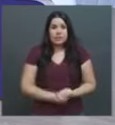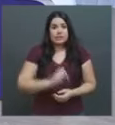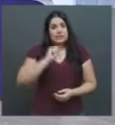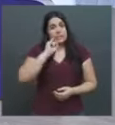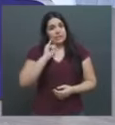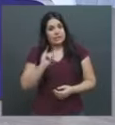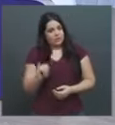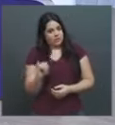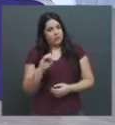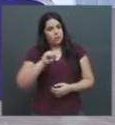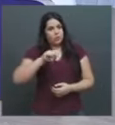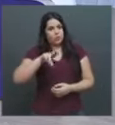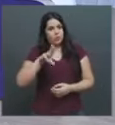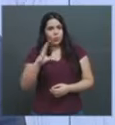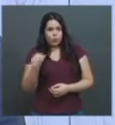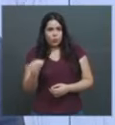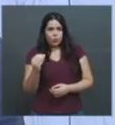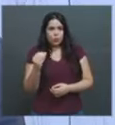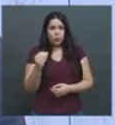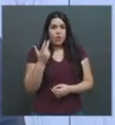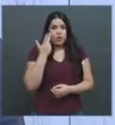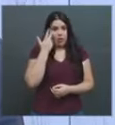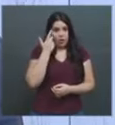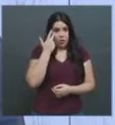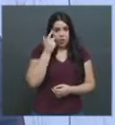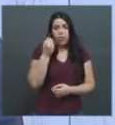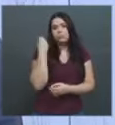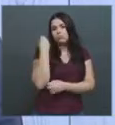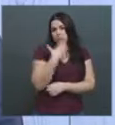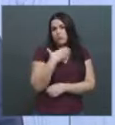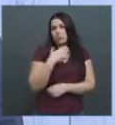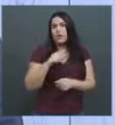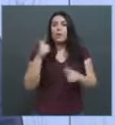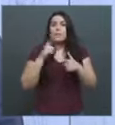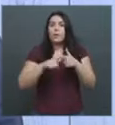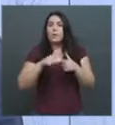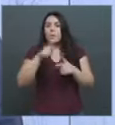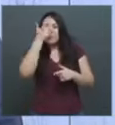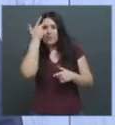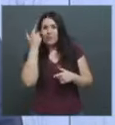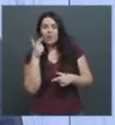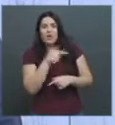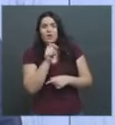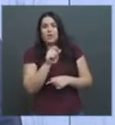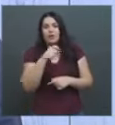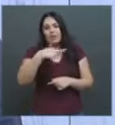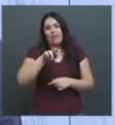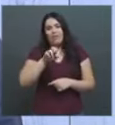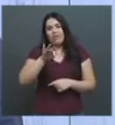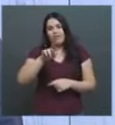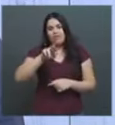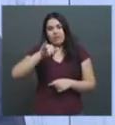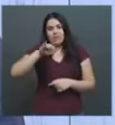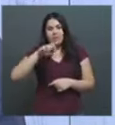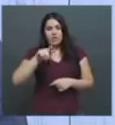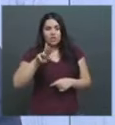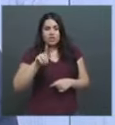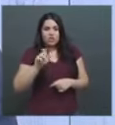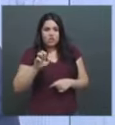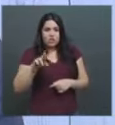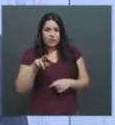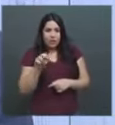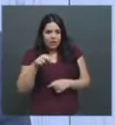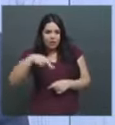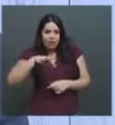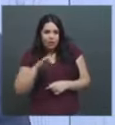for natural, a gente está endossando essa permissão, né? O problema é que o pessoal vai muito para refrigerante, vai para cerveja, né? Quando os